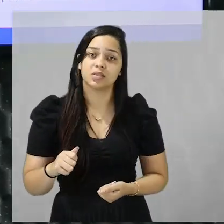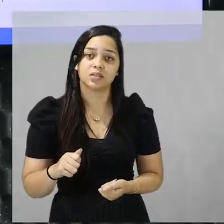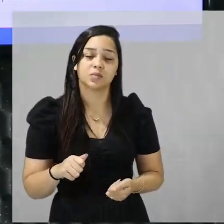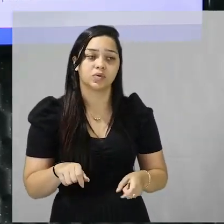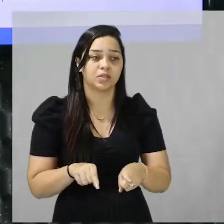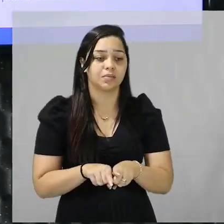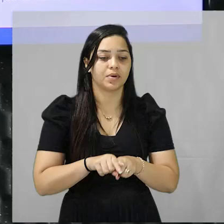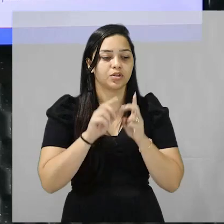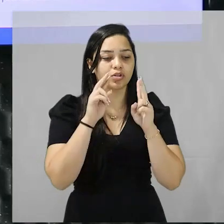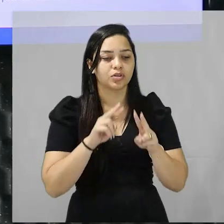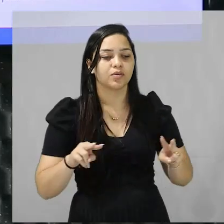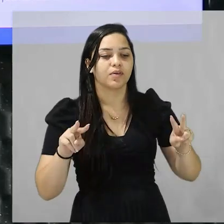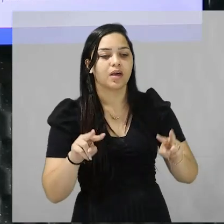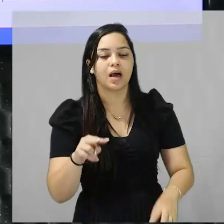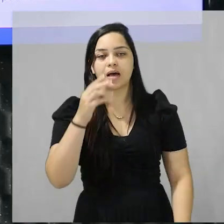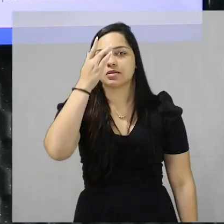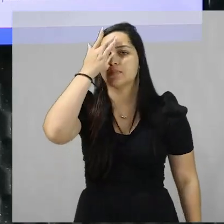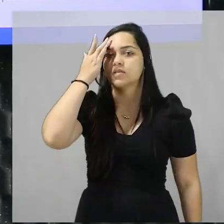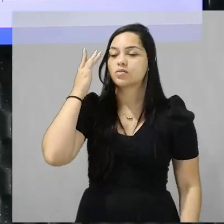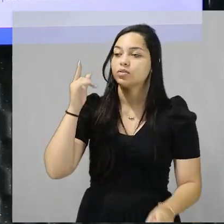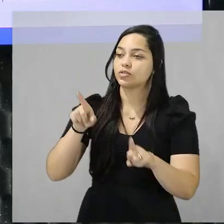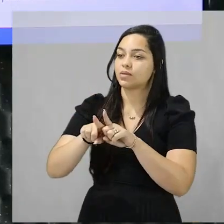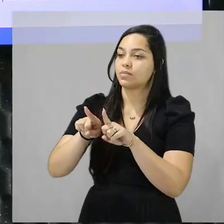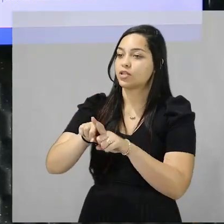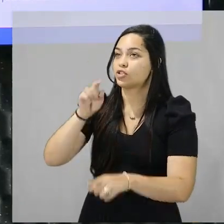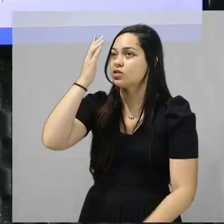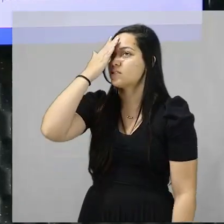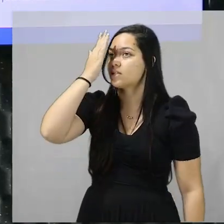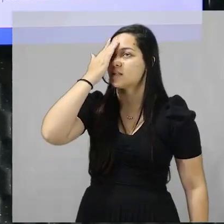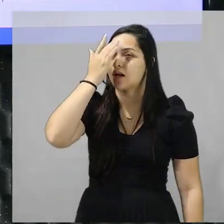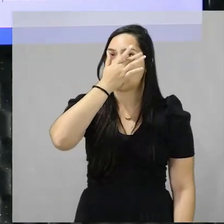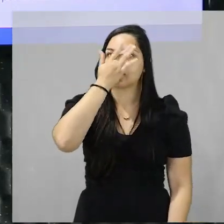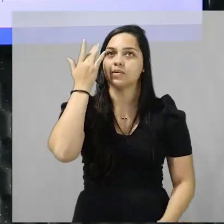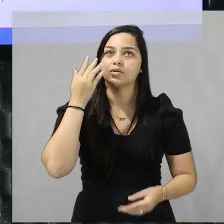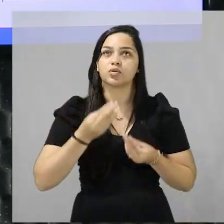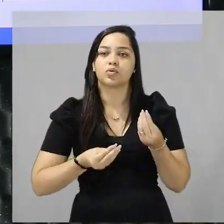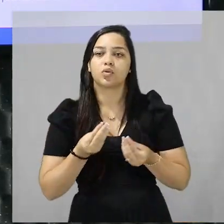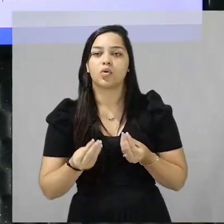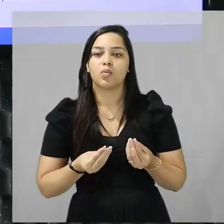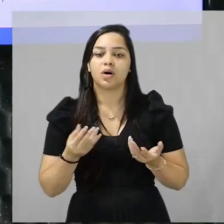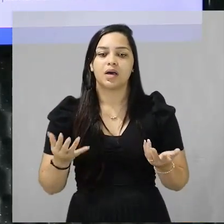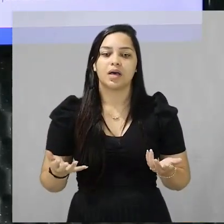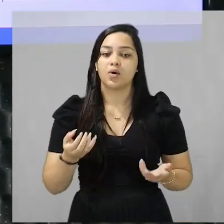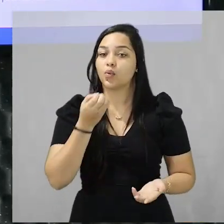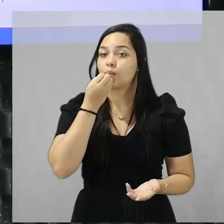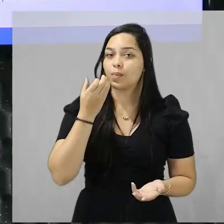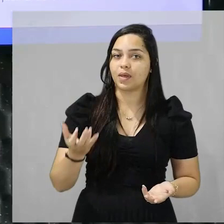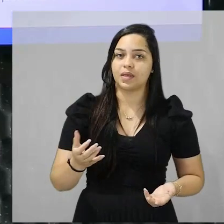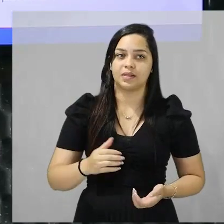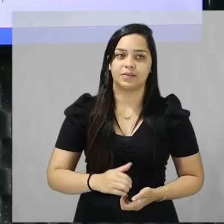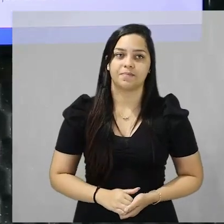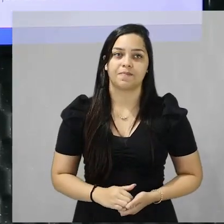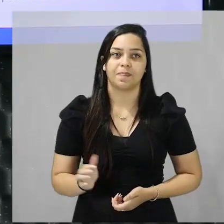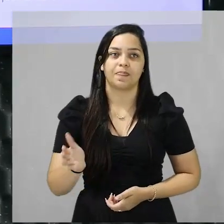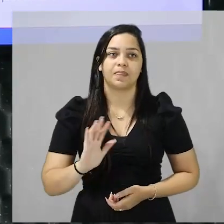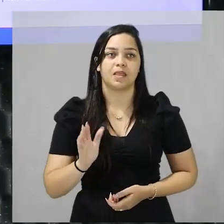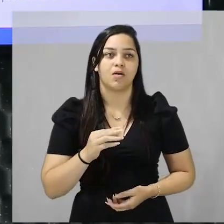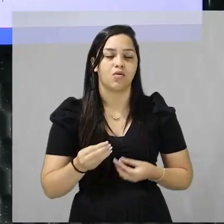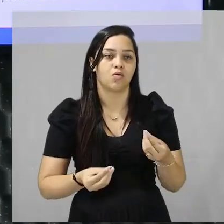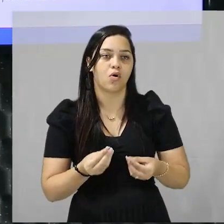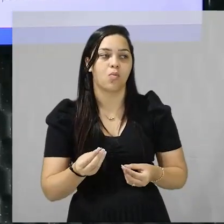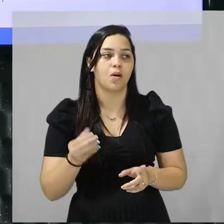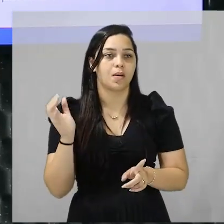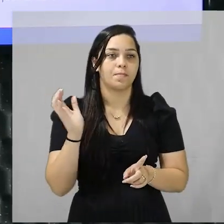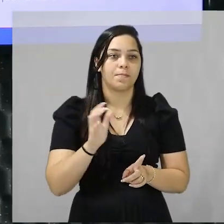de ver as pessoas, de entender as pessoas como um bem e não como uma